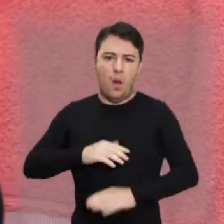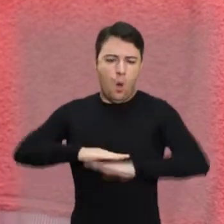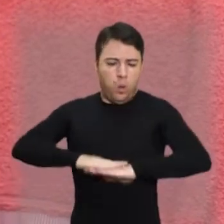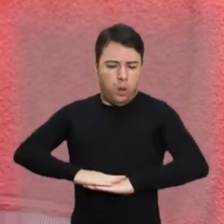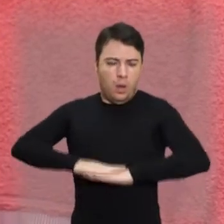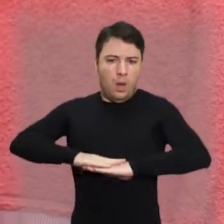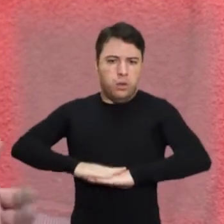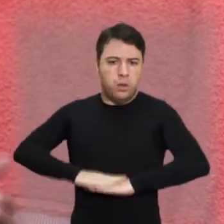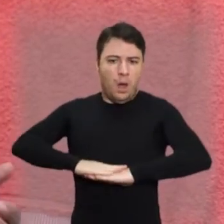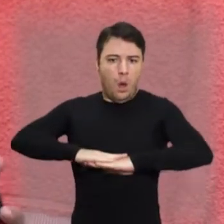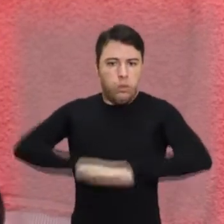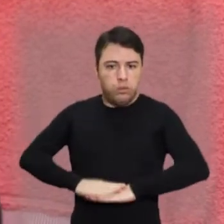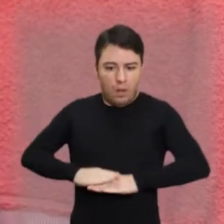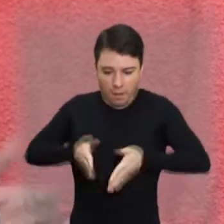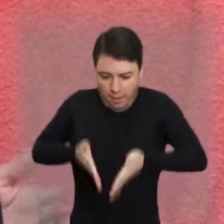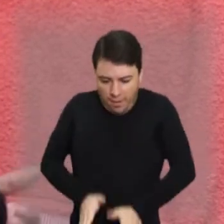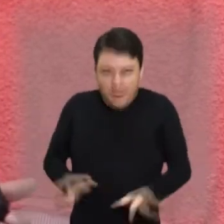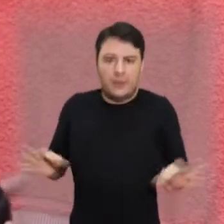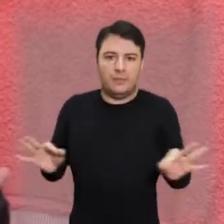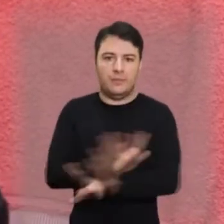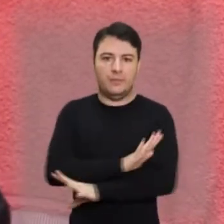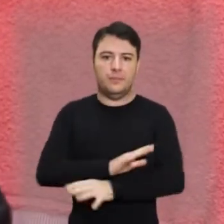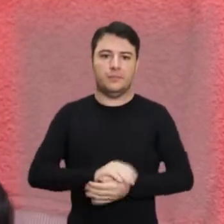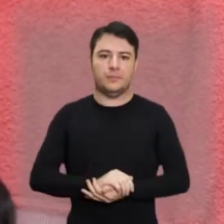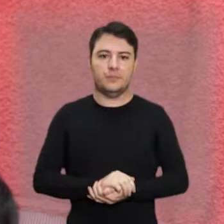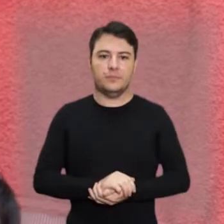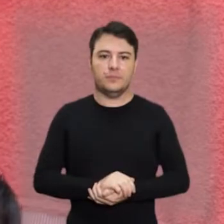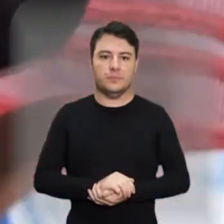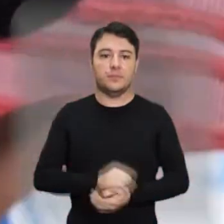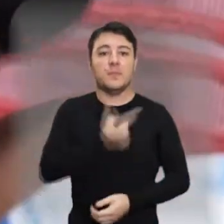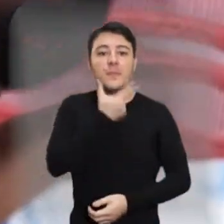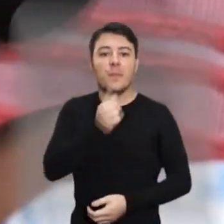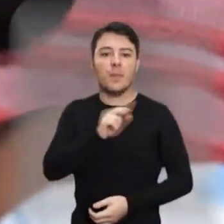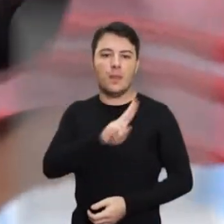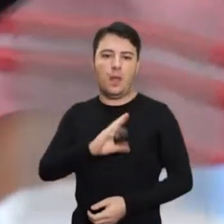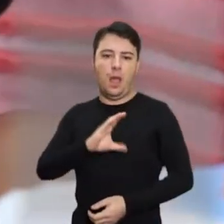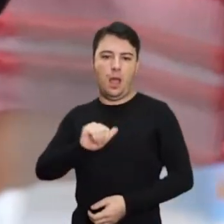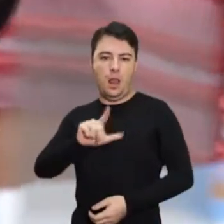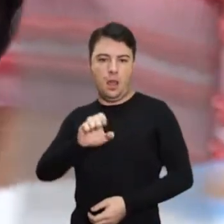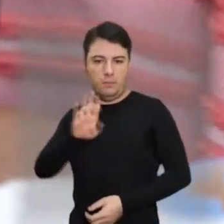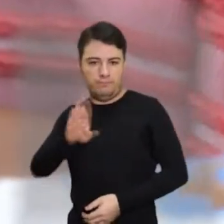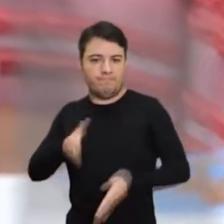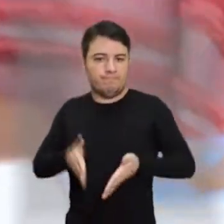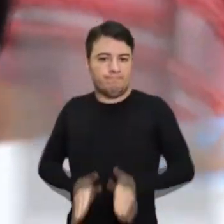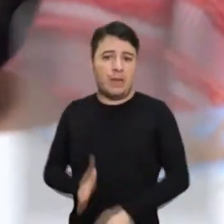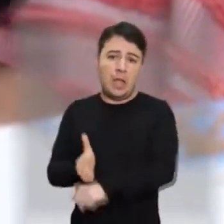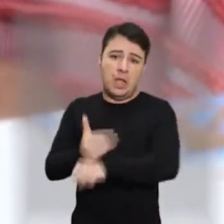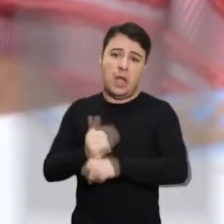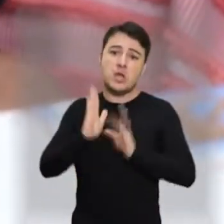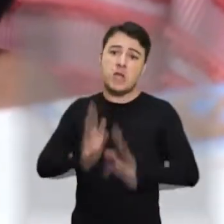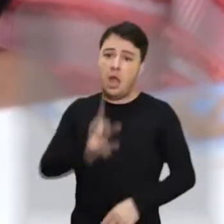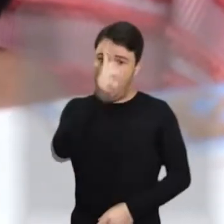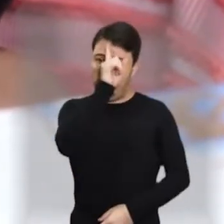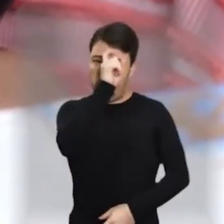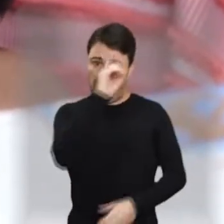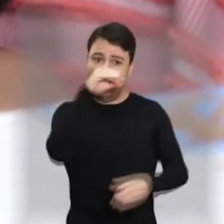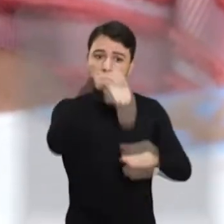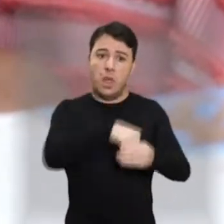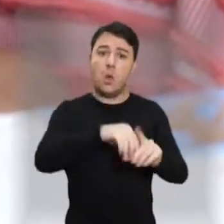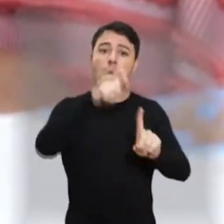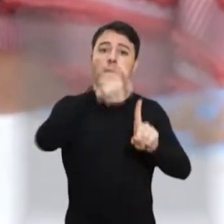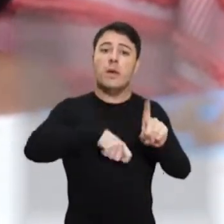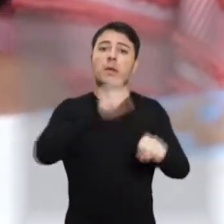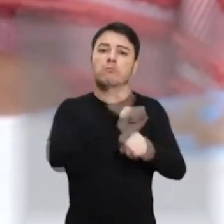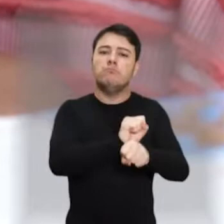eu gostei, foi rapidinho, só 3 vezes botei força e ele já veio. Caleb nasceu prematuro e está há quase 1 mês